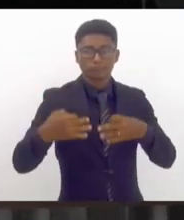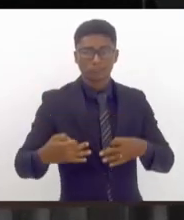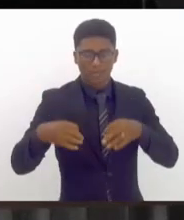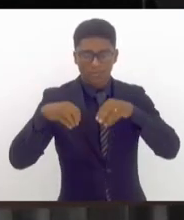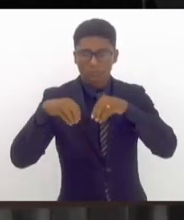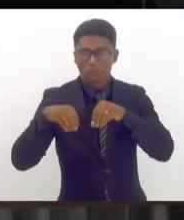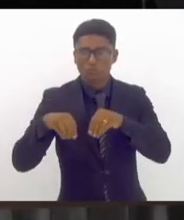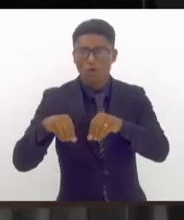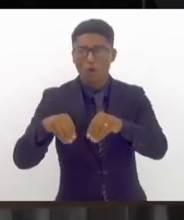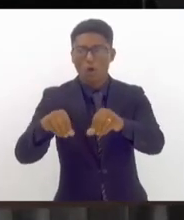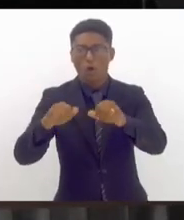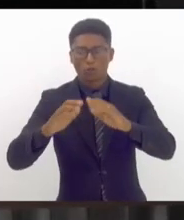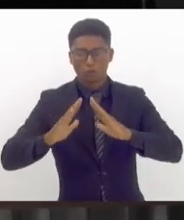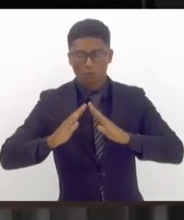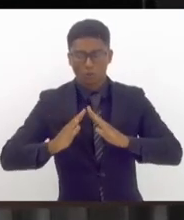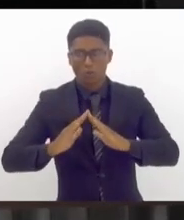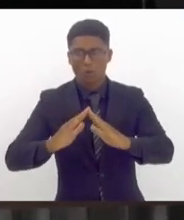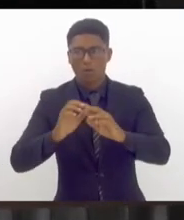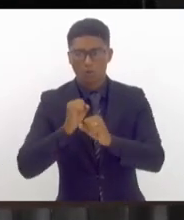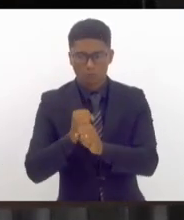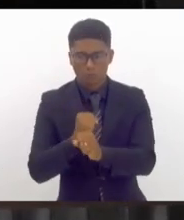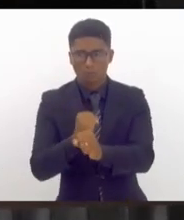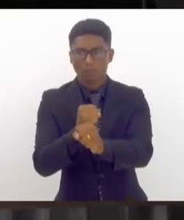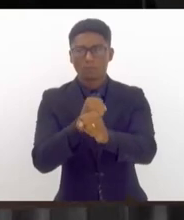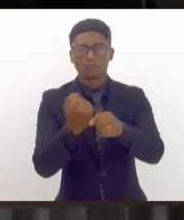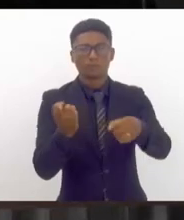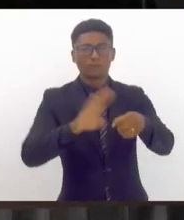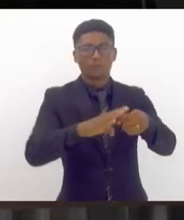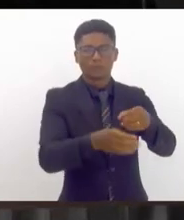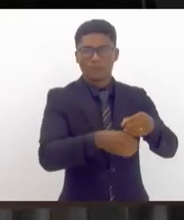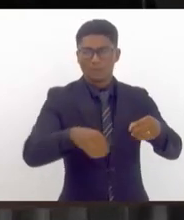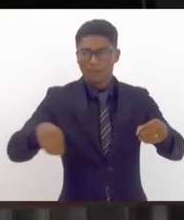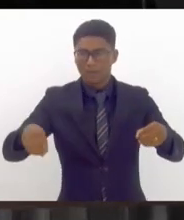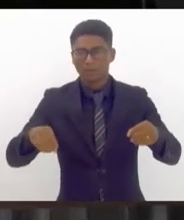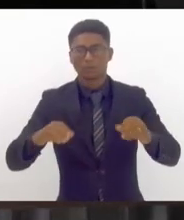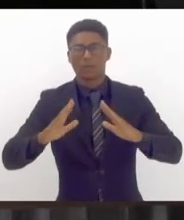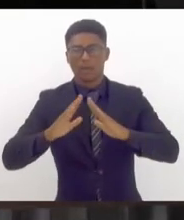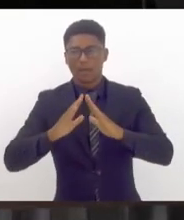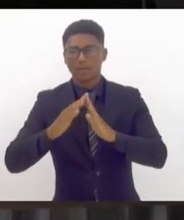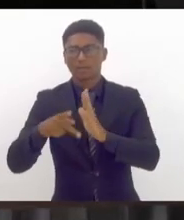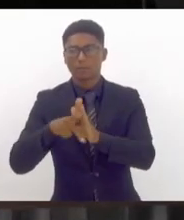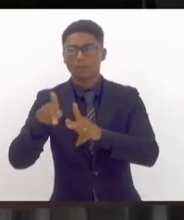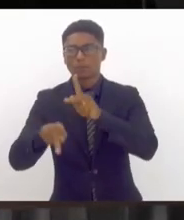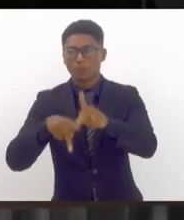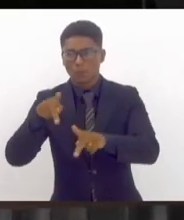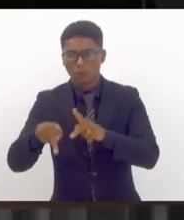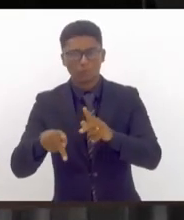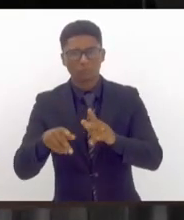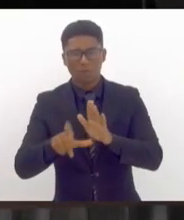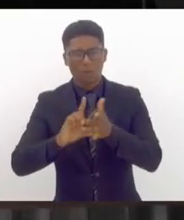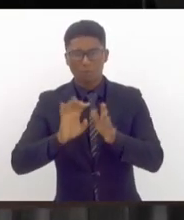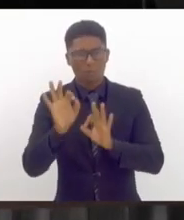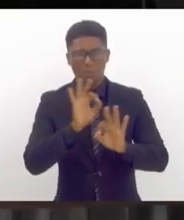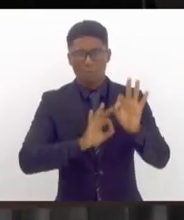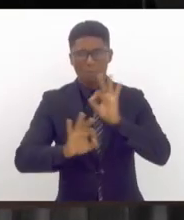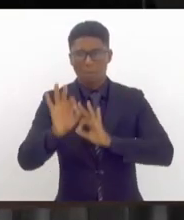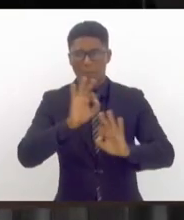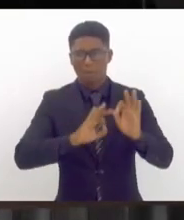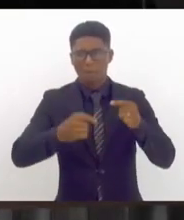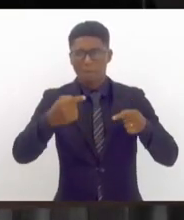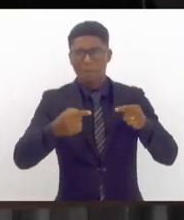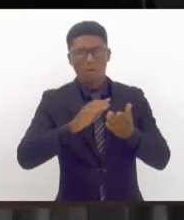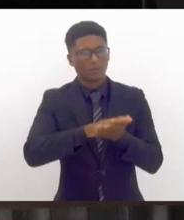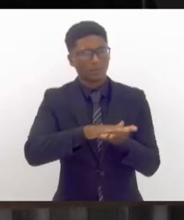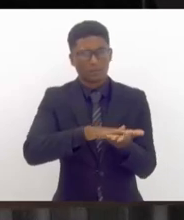solo, com umas políticas de saneamento básico e moradia popular bem constituídas. Isso tudo nos